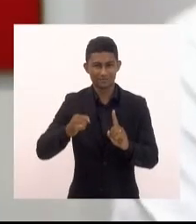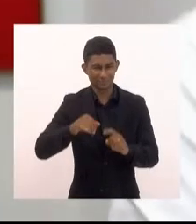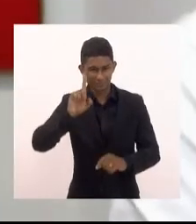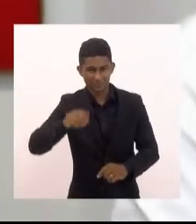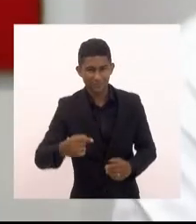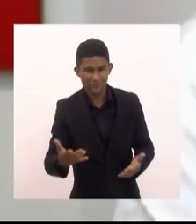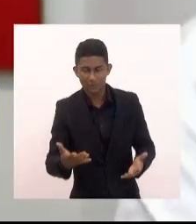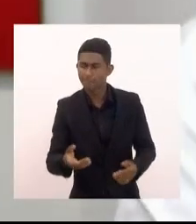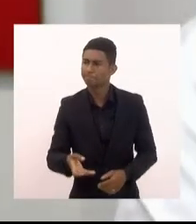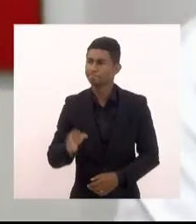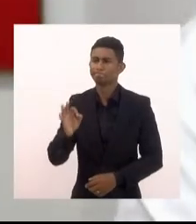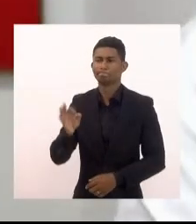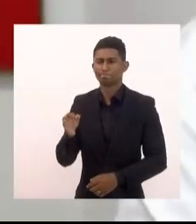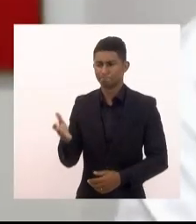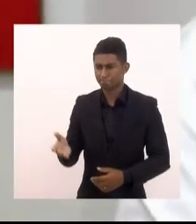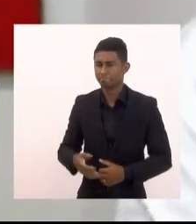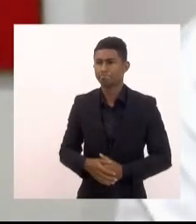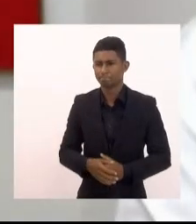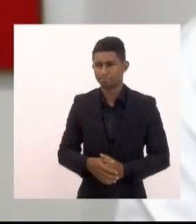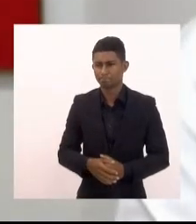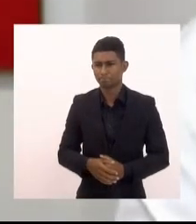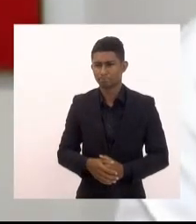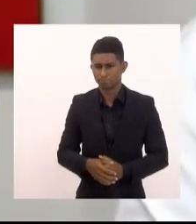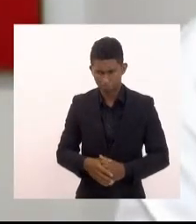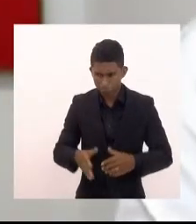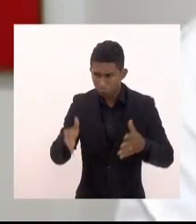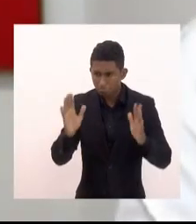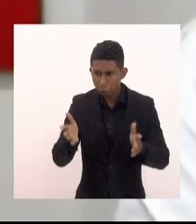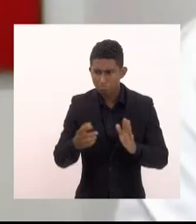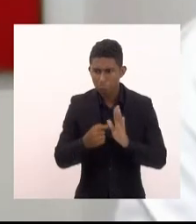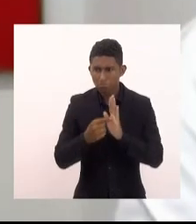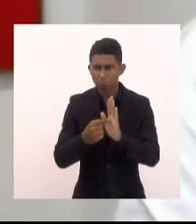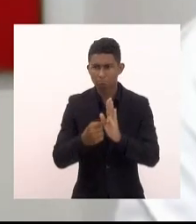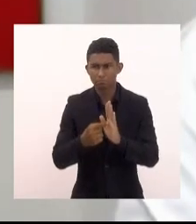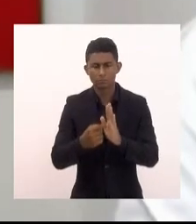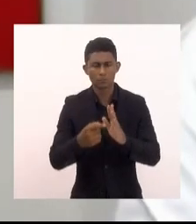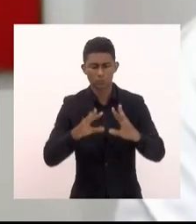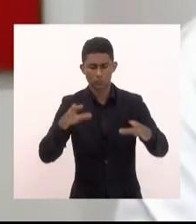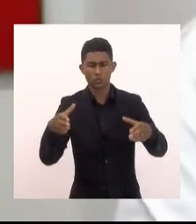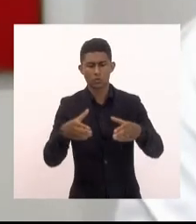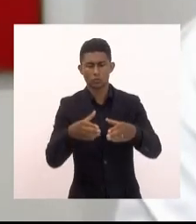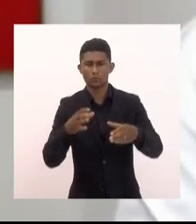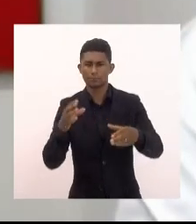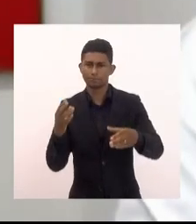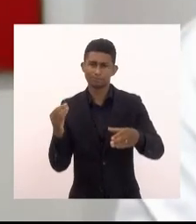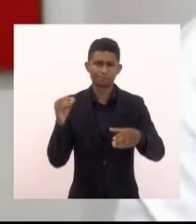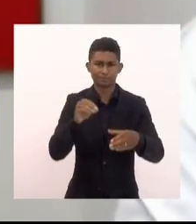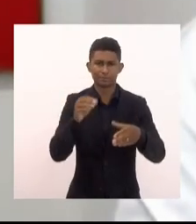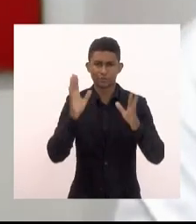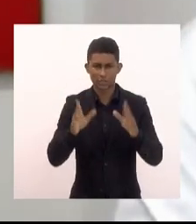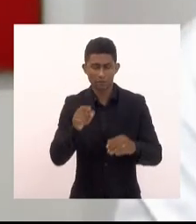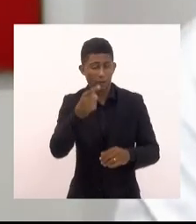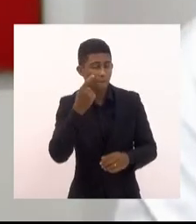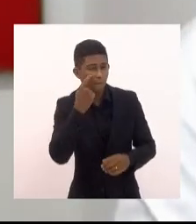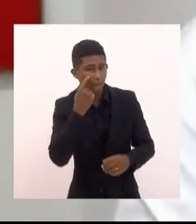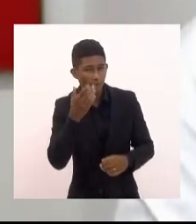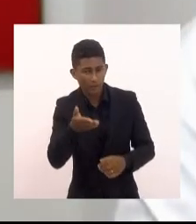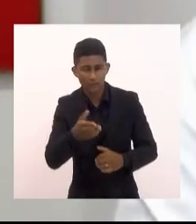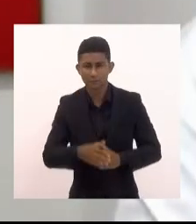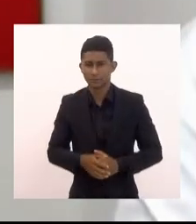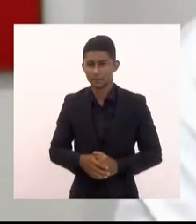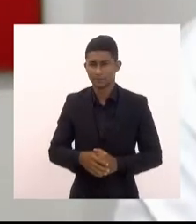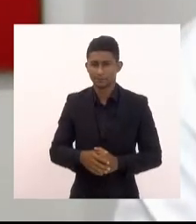Está disponibilizado, Milena? Está no grupo disponibilizado, dá uma checada, mas foi